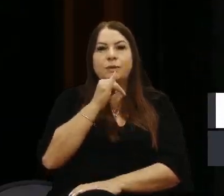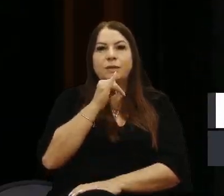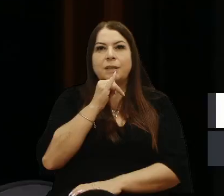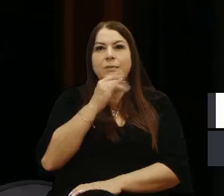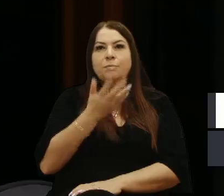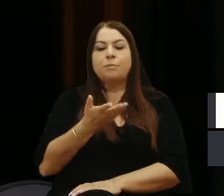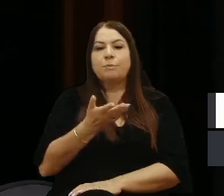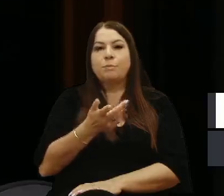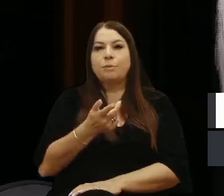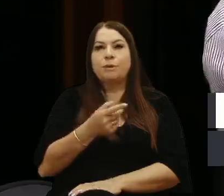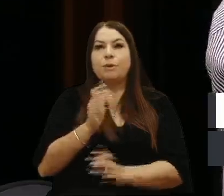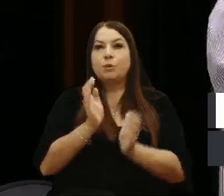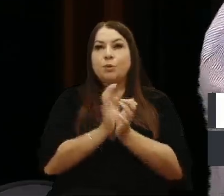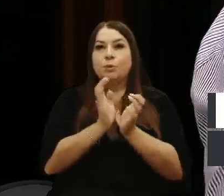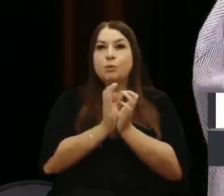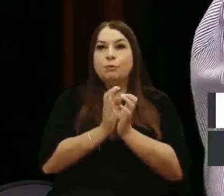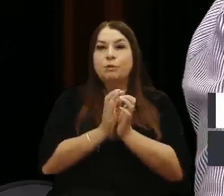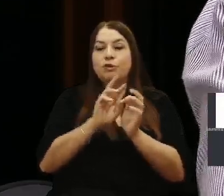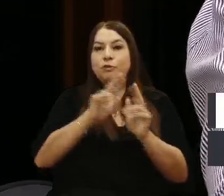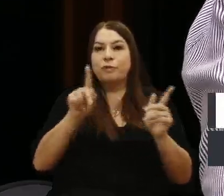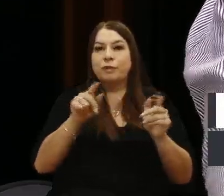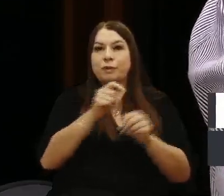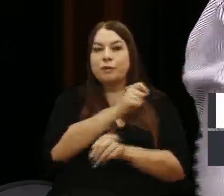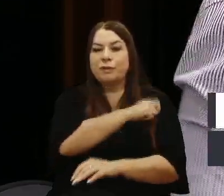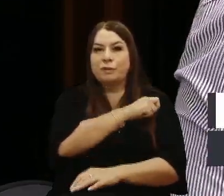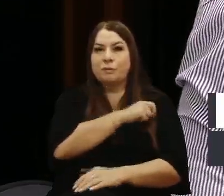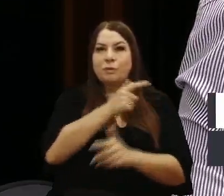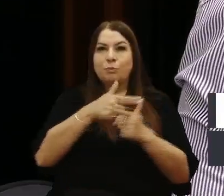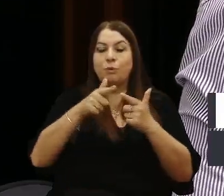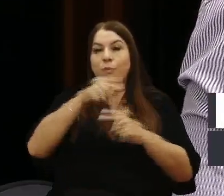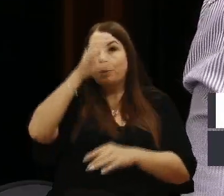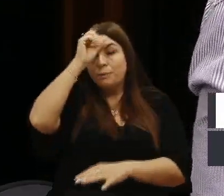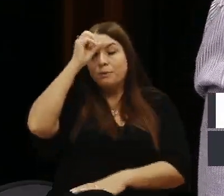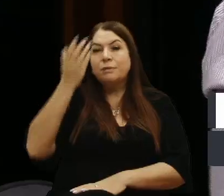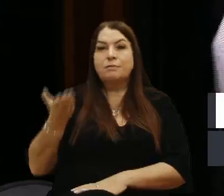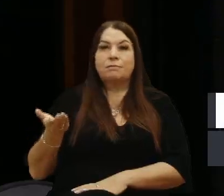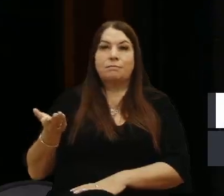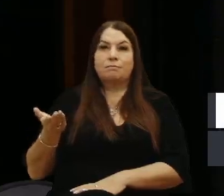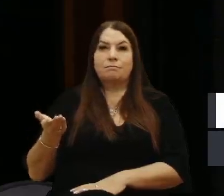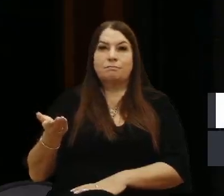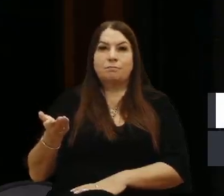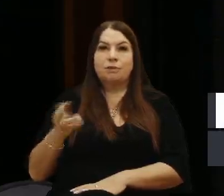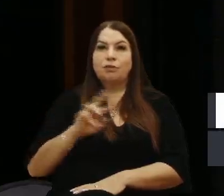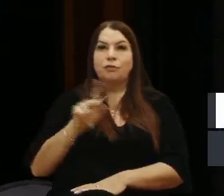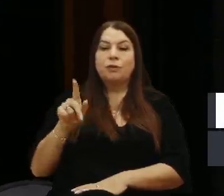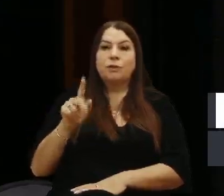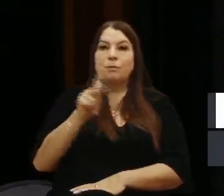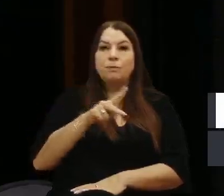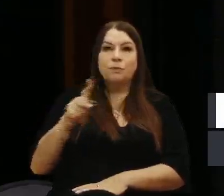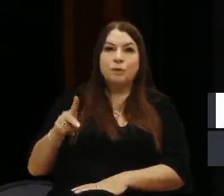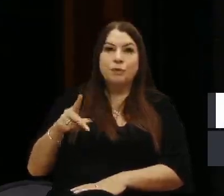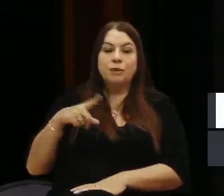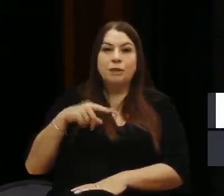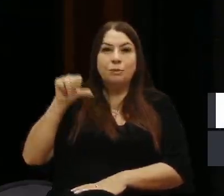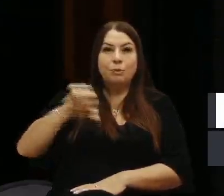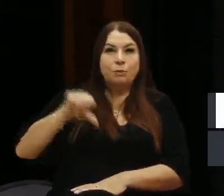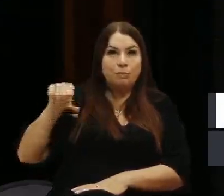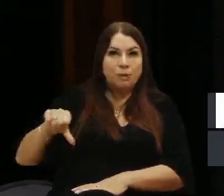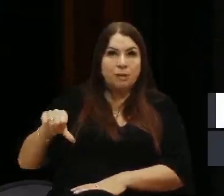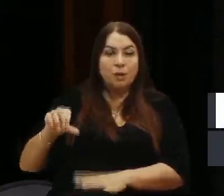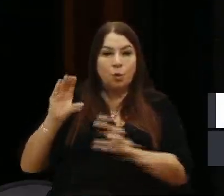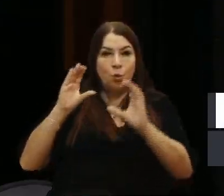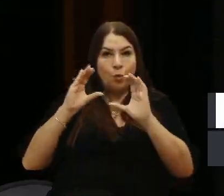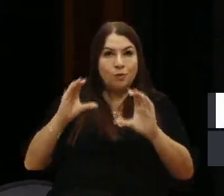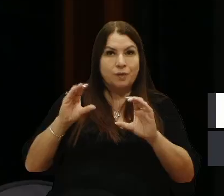hipotético. Em turmas que tu tem vários alunos com problema de aprendizagem, vários professores, quando tem reprovação em